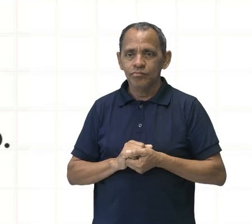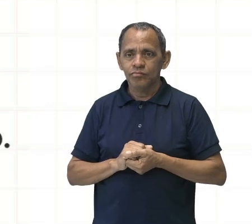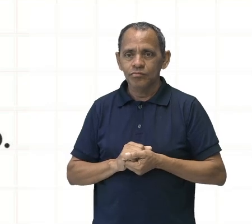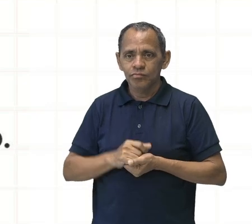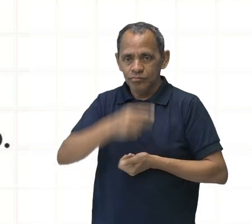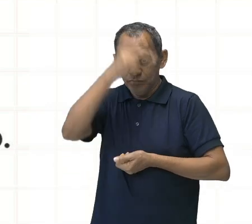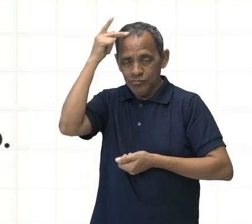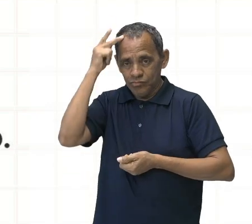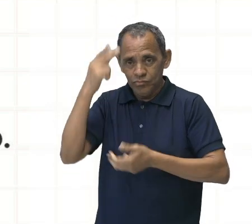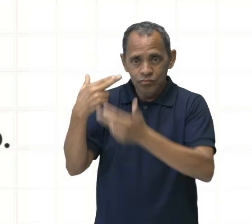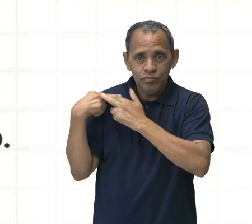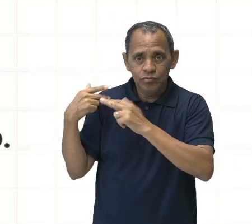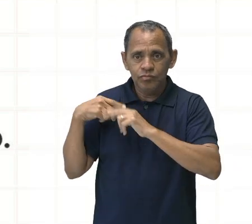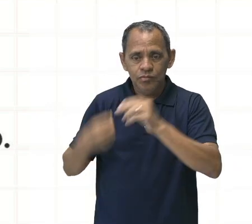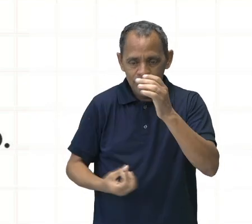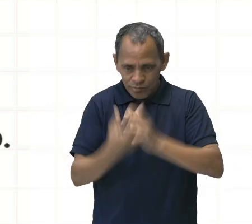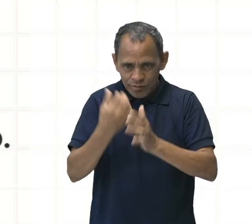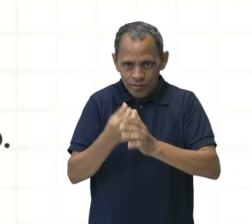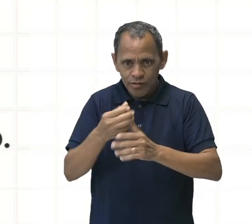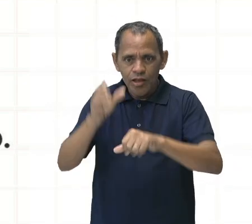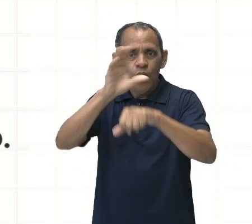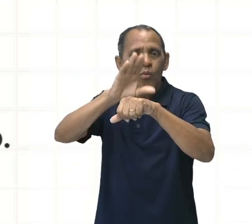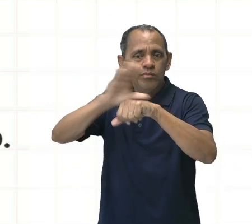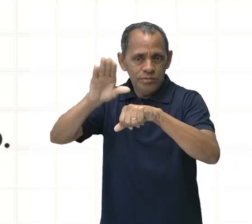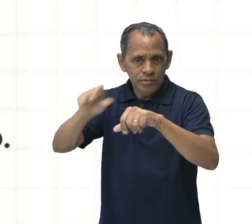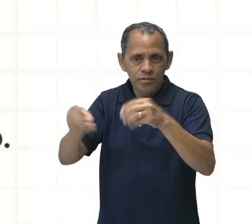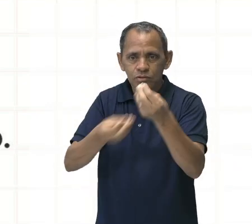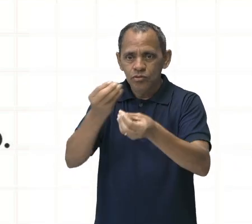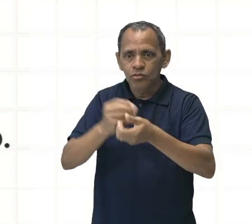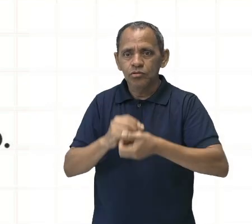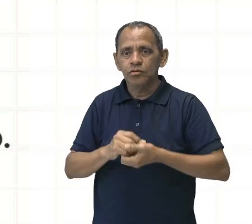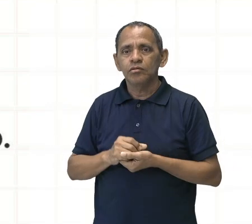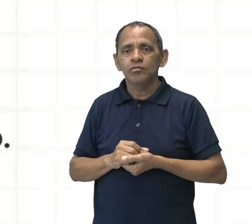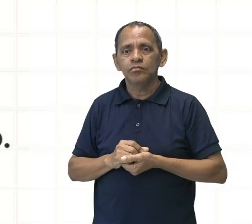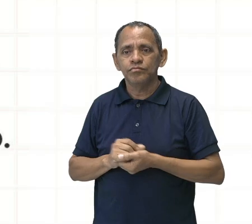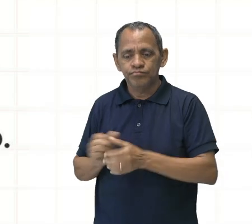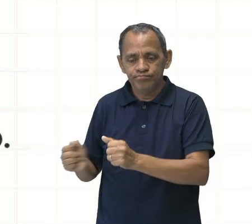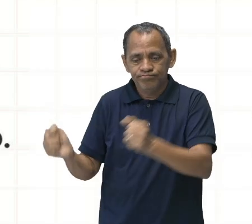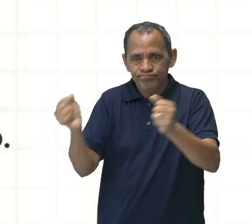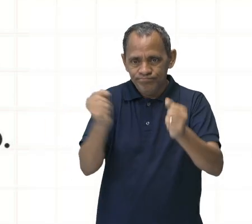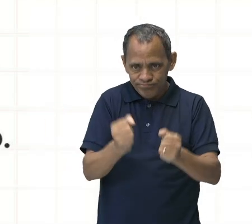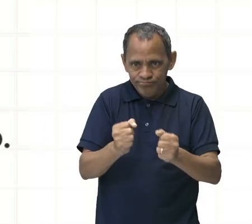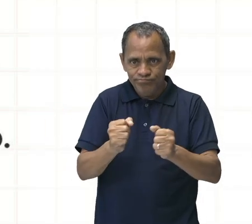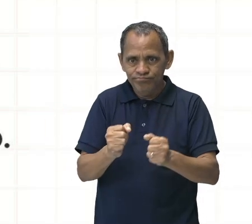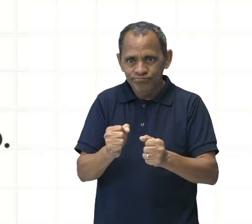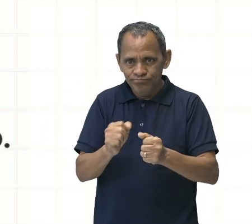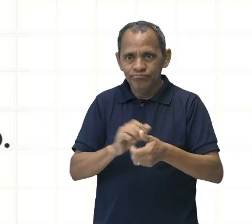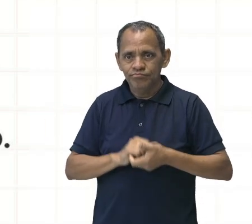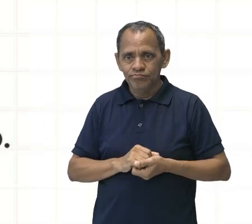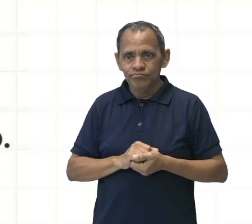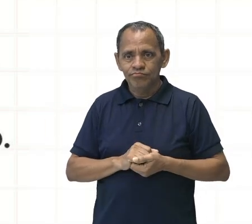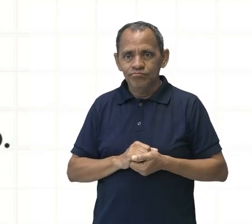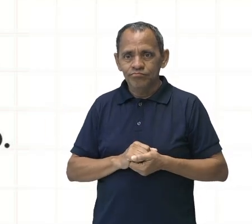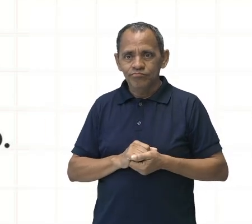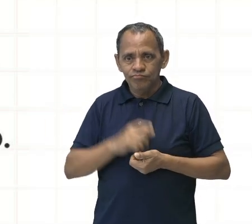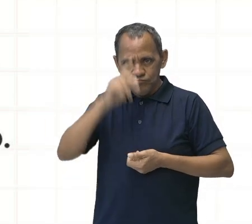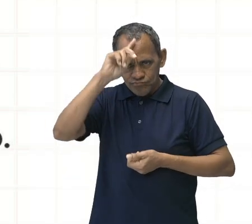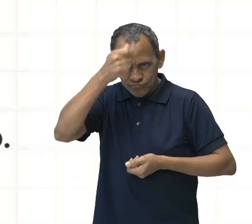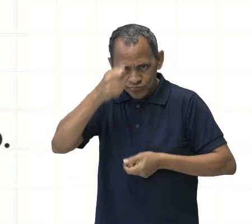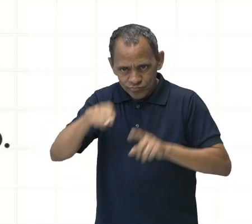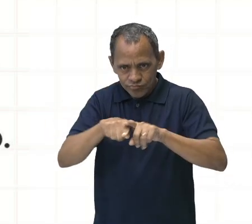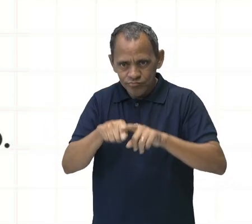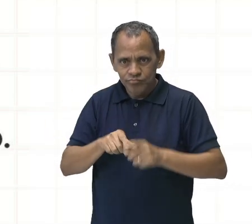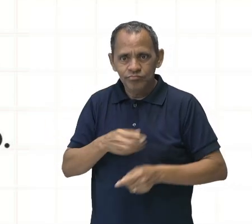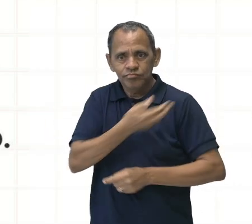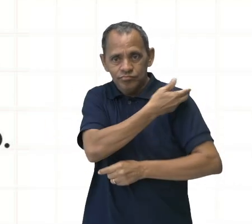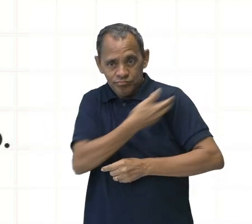responsáveis por elaborar uma Constituição que lhe dava plenos poderes para liderar, para governar de fato como um